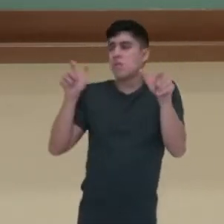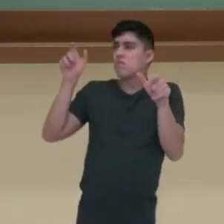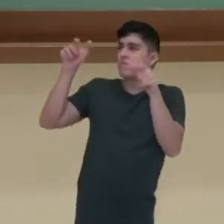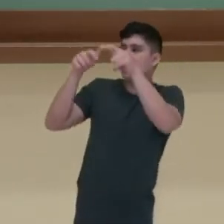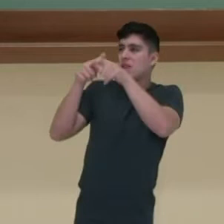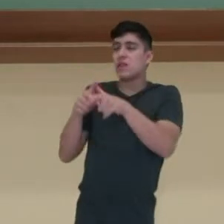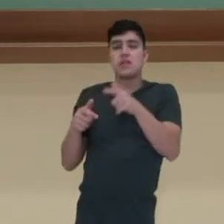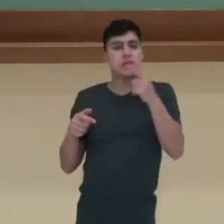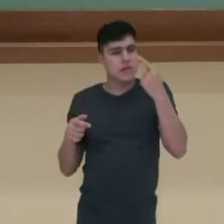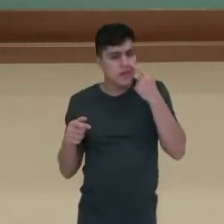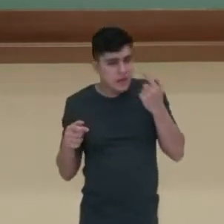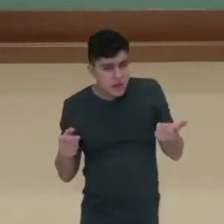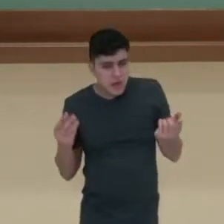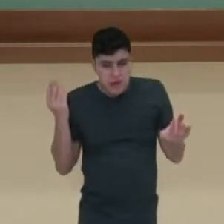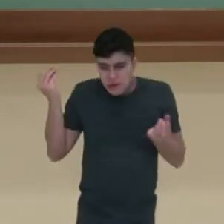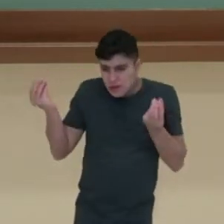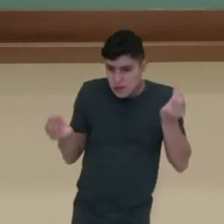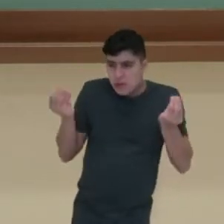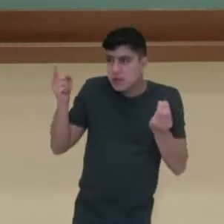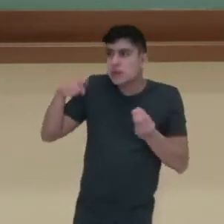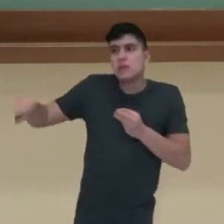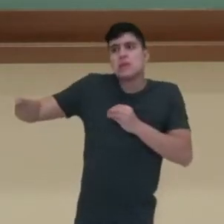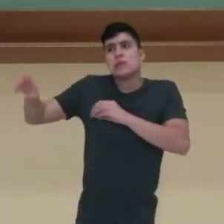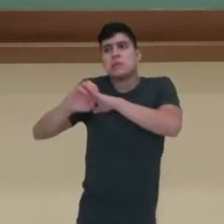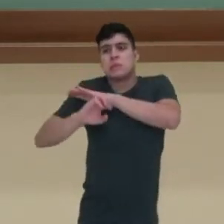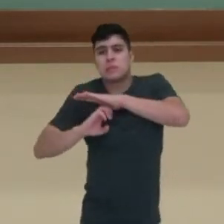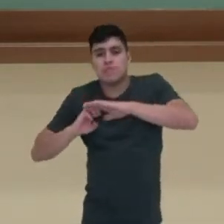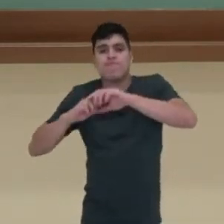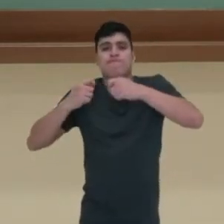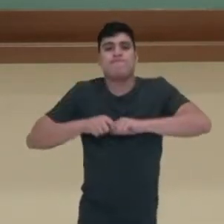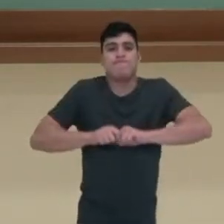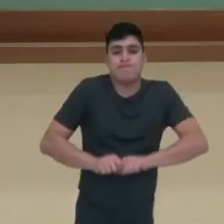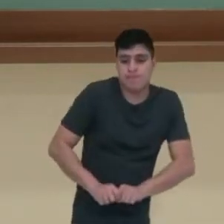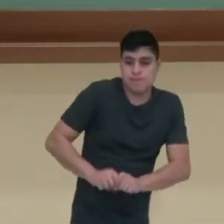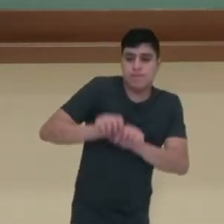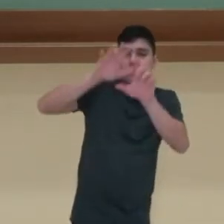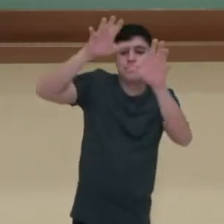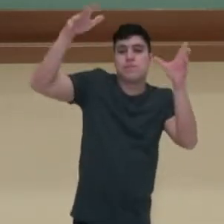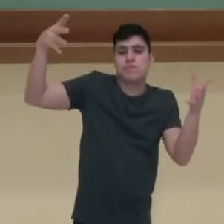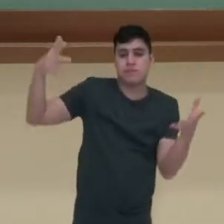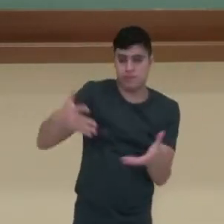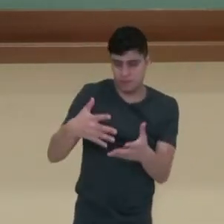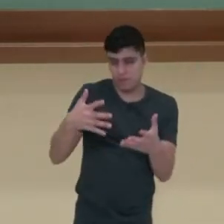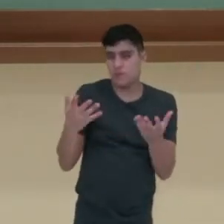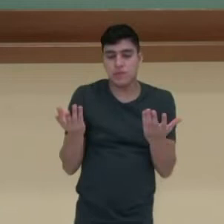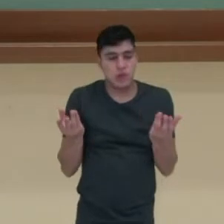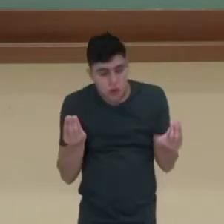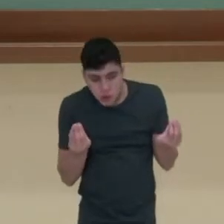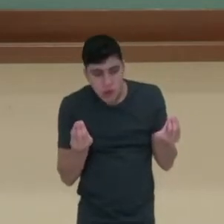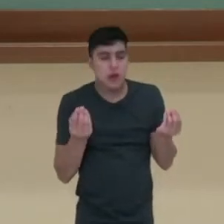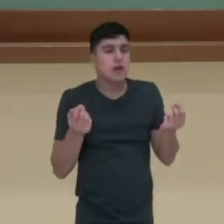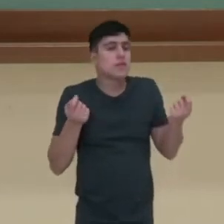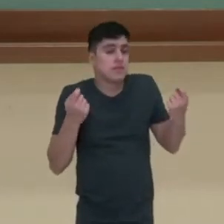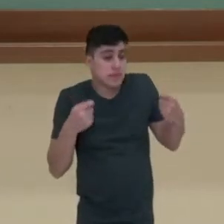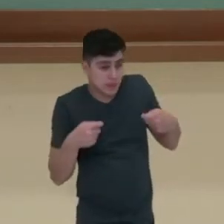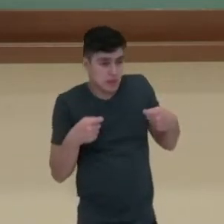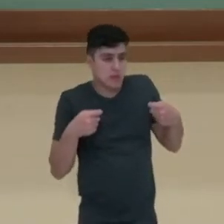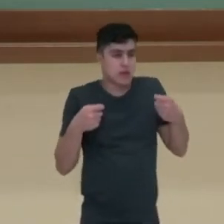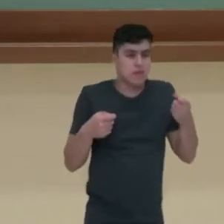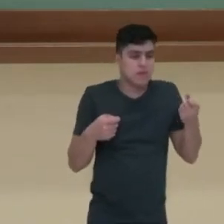necessidades de crescimento dessas empresas, de se espalharem pelo mundo todo, buscando